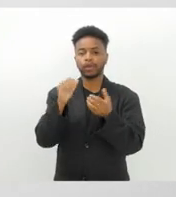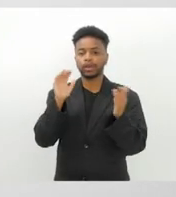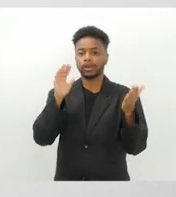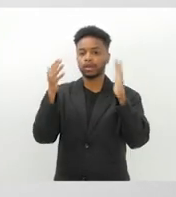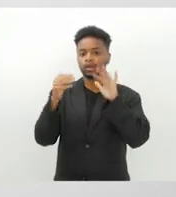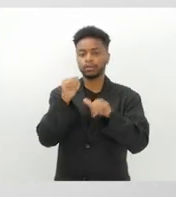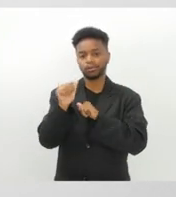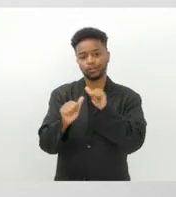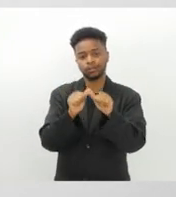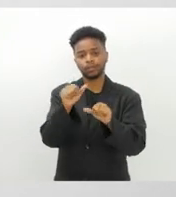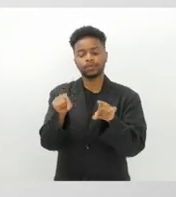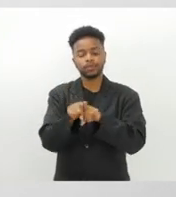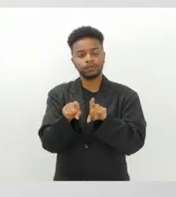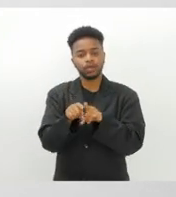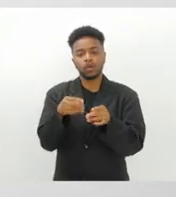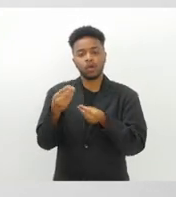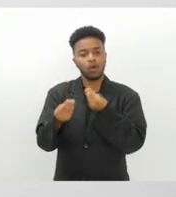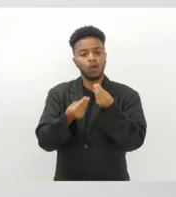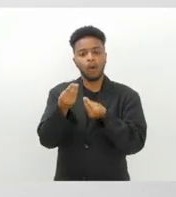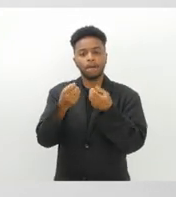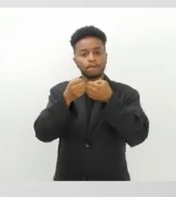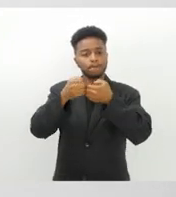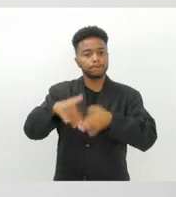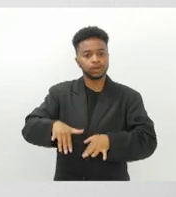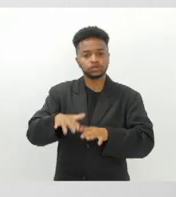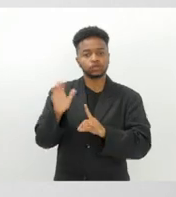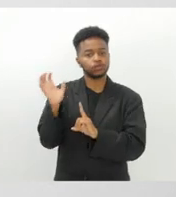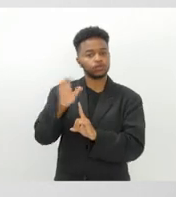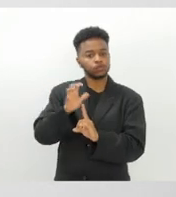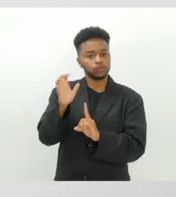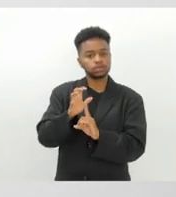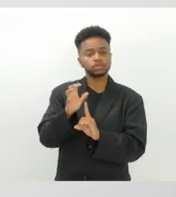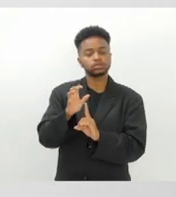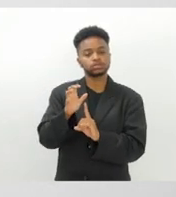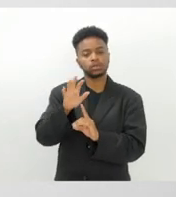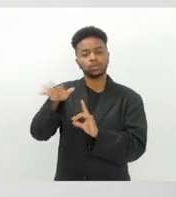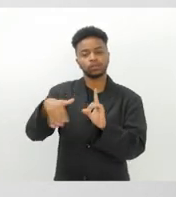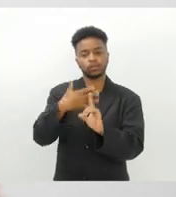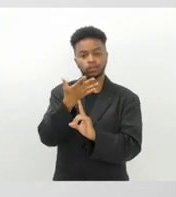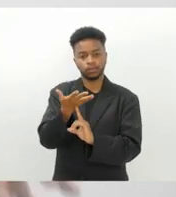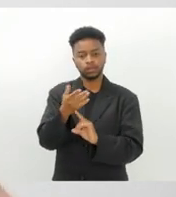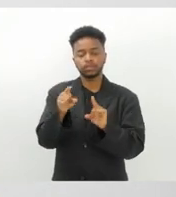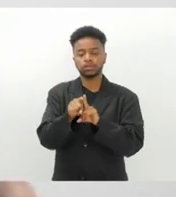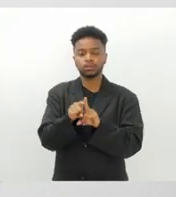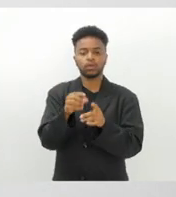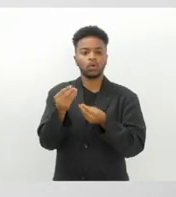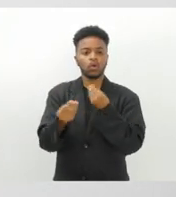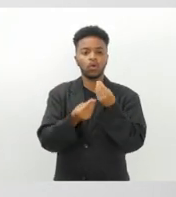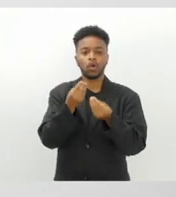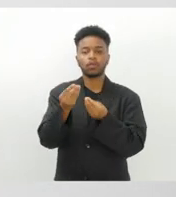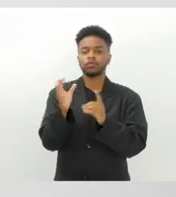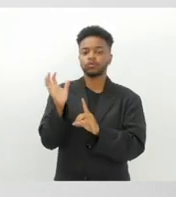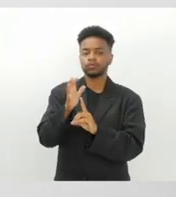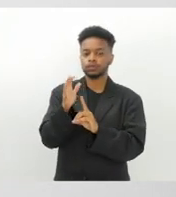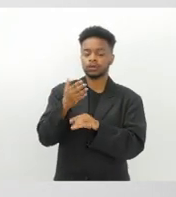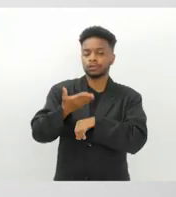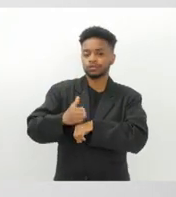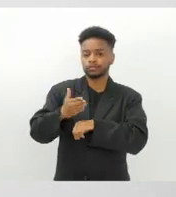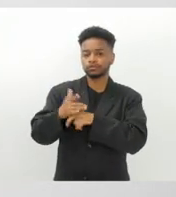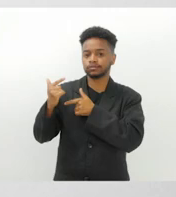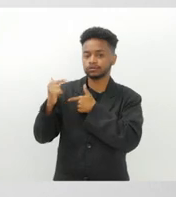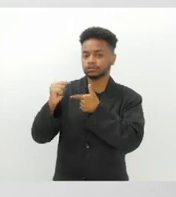como isso também afeta o meio ambiente, como isso afeta a prática tradicional de